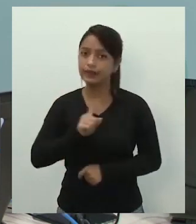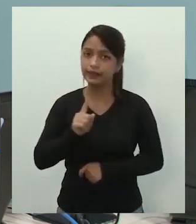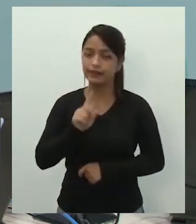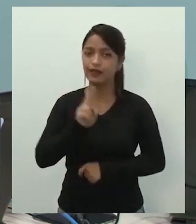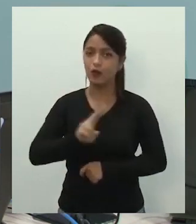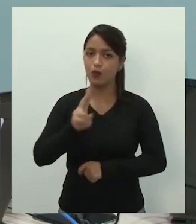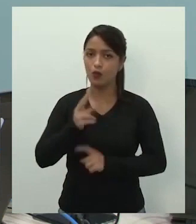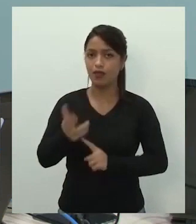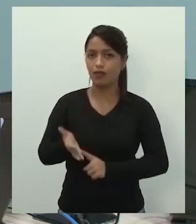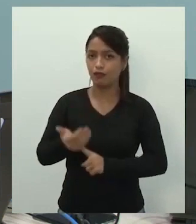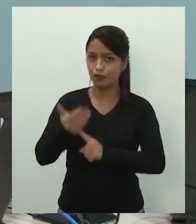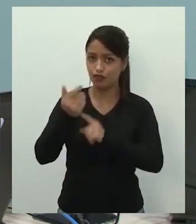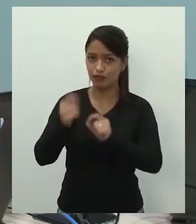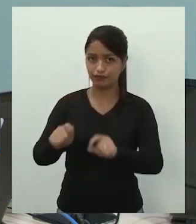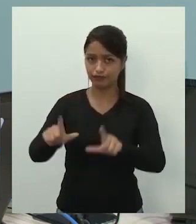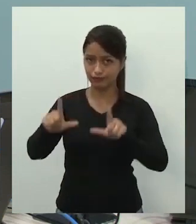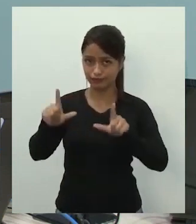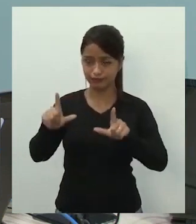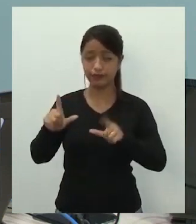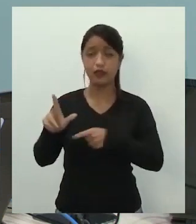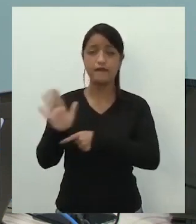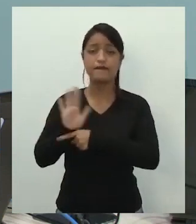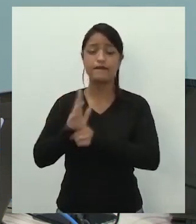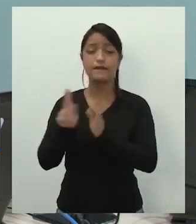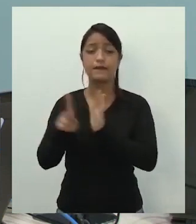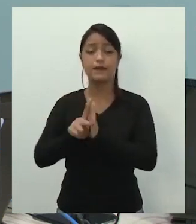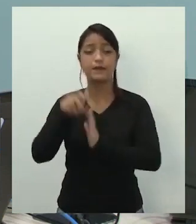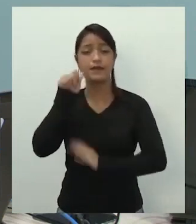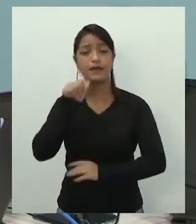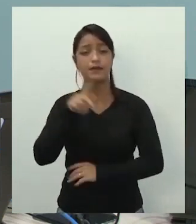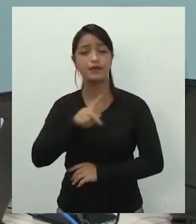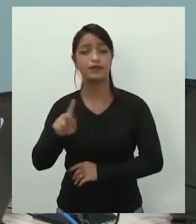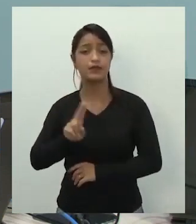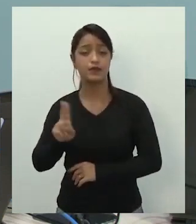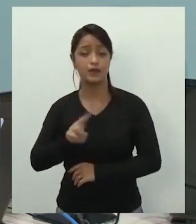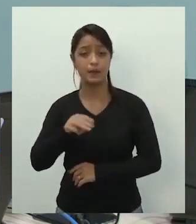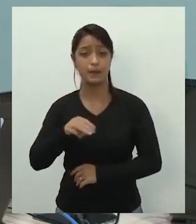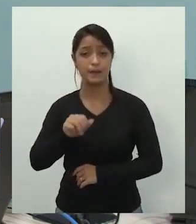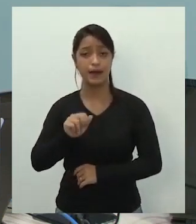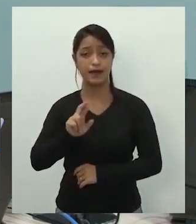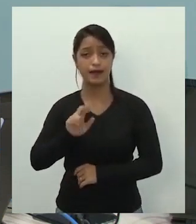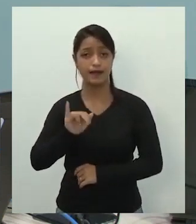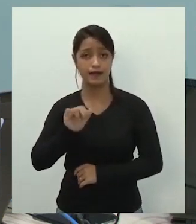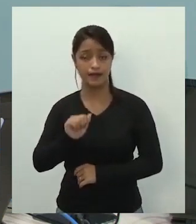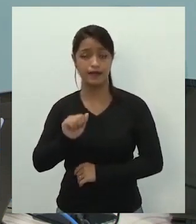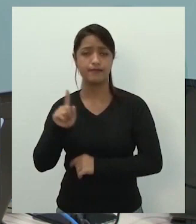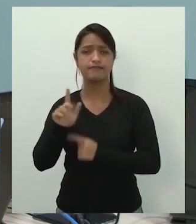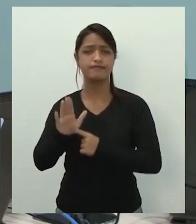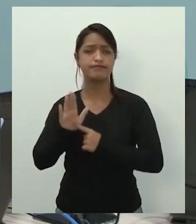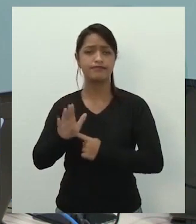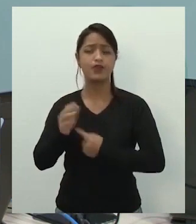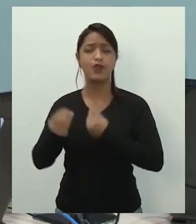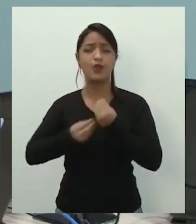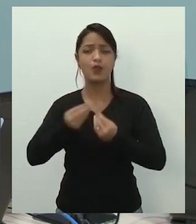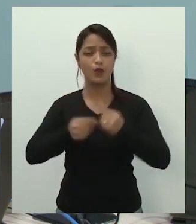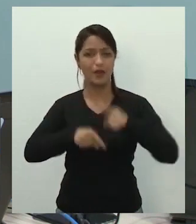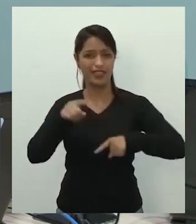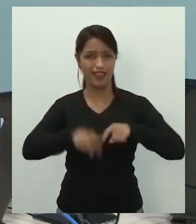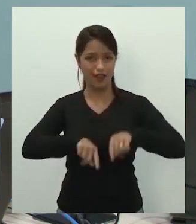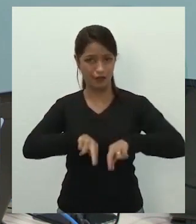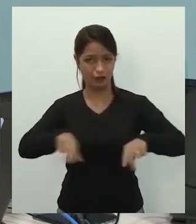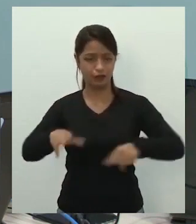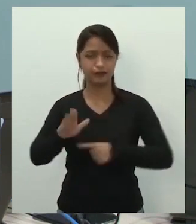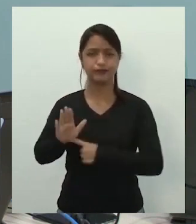digital. Então, esse vídeo é da professora Maria Graziella, que demonstra, por meio dos materiais, como é